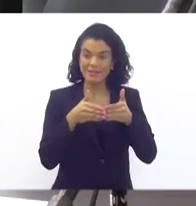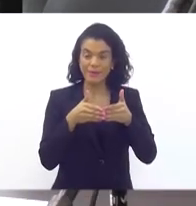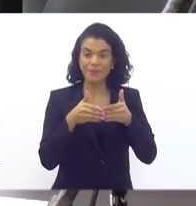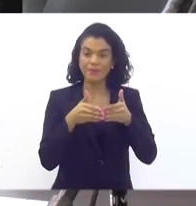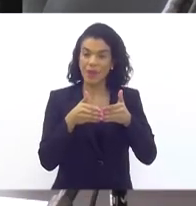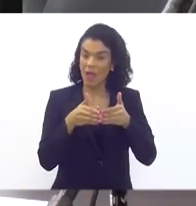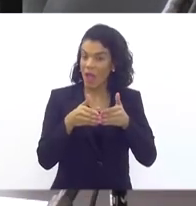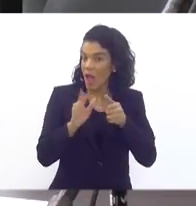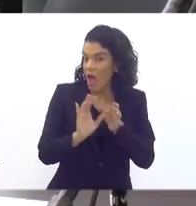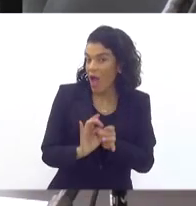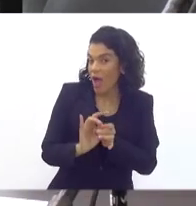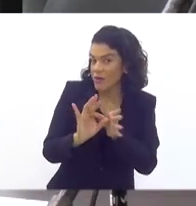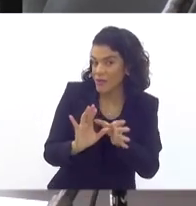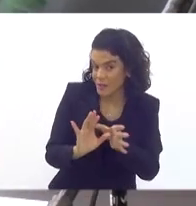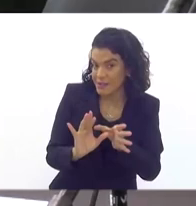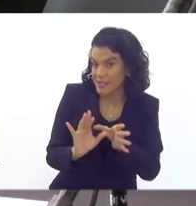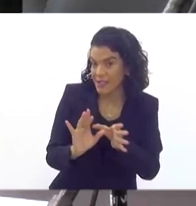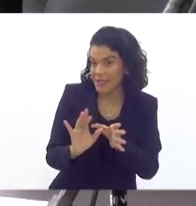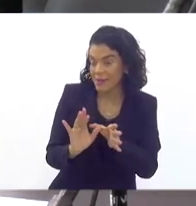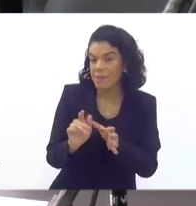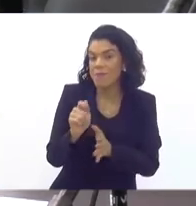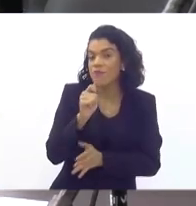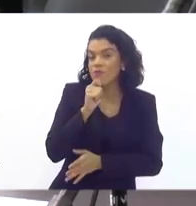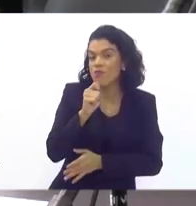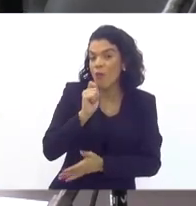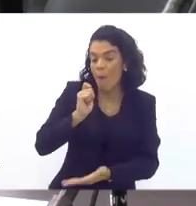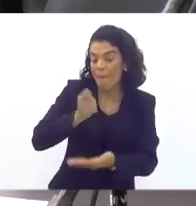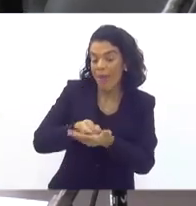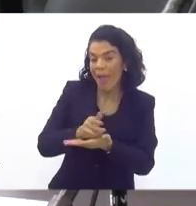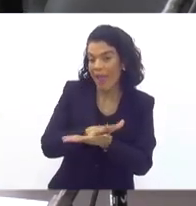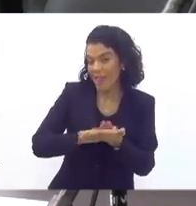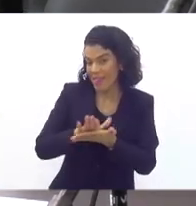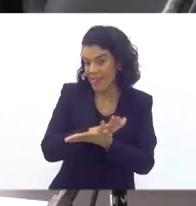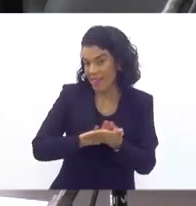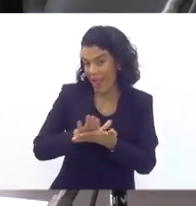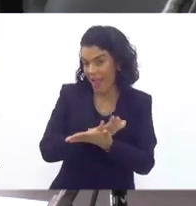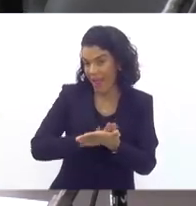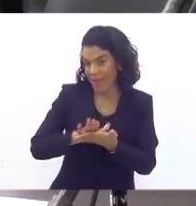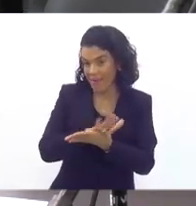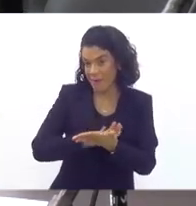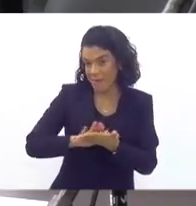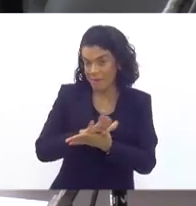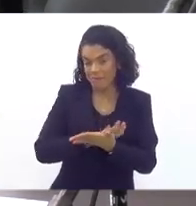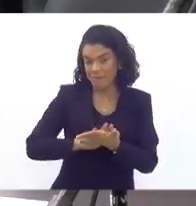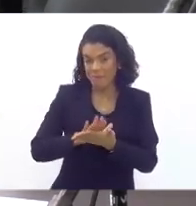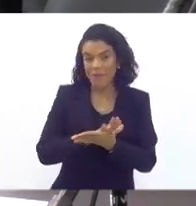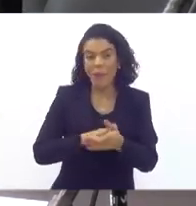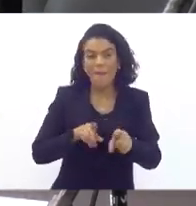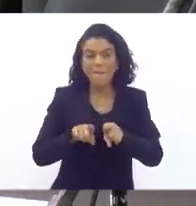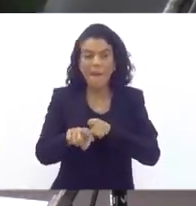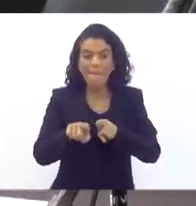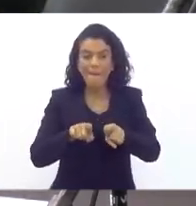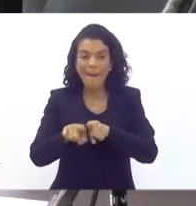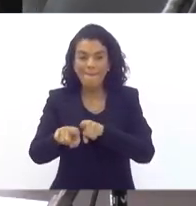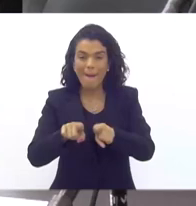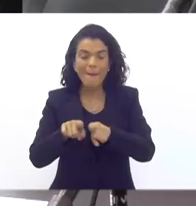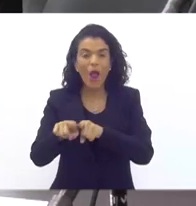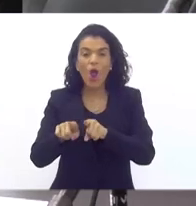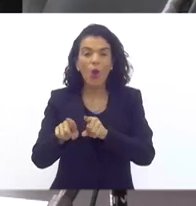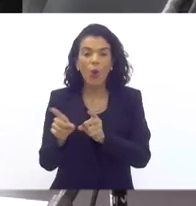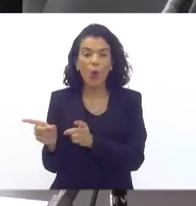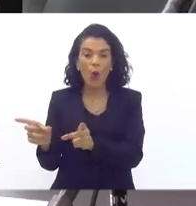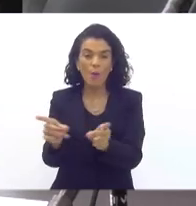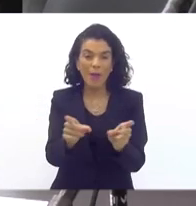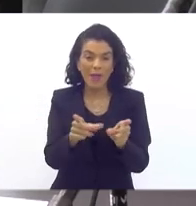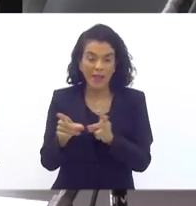autorizações e sem pagar coisa nenhuma é concorre com comércio estabelecido na